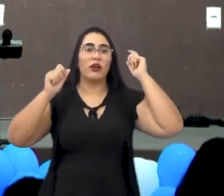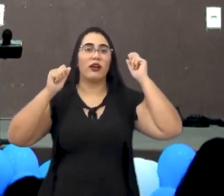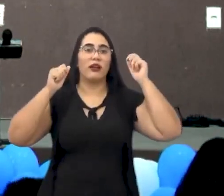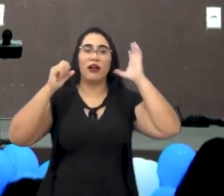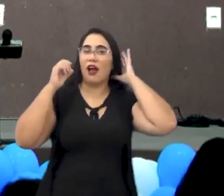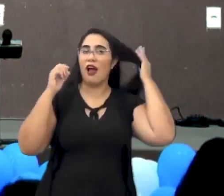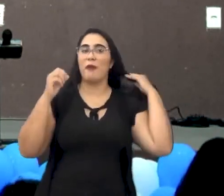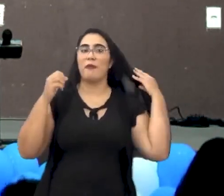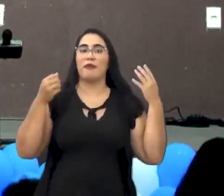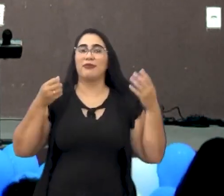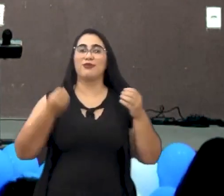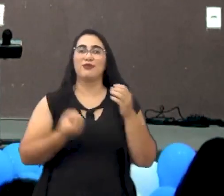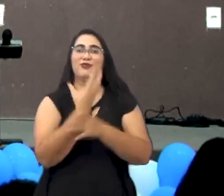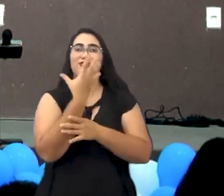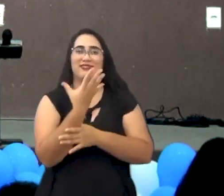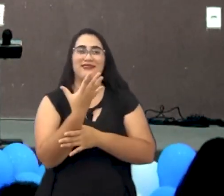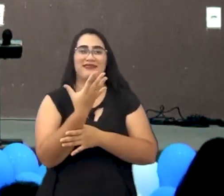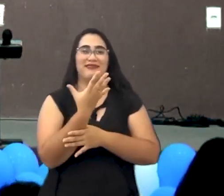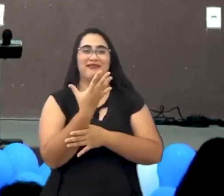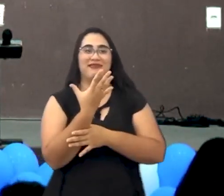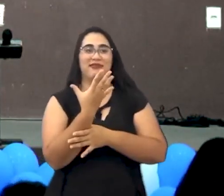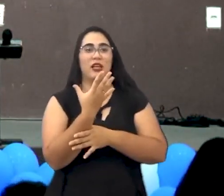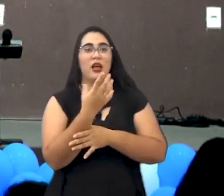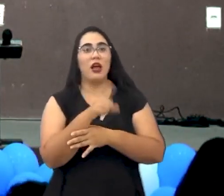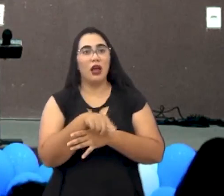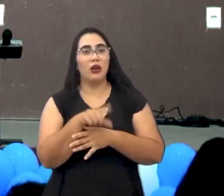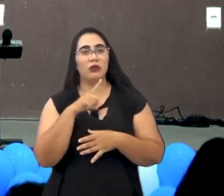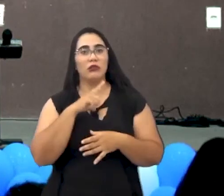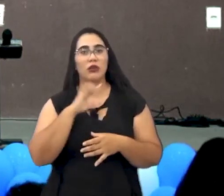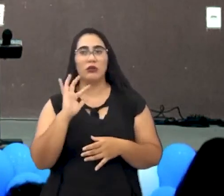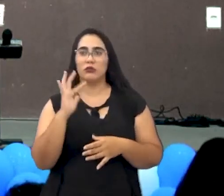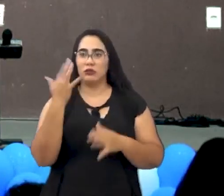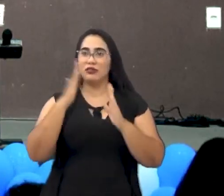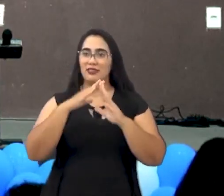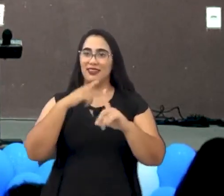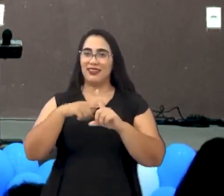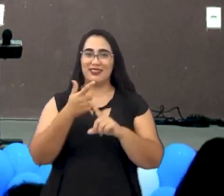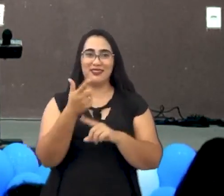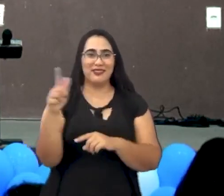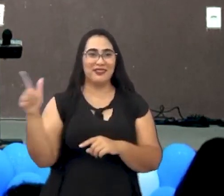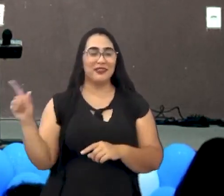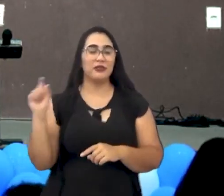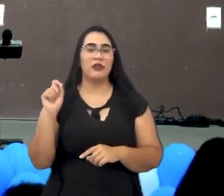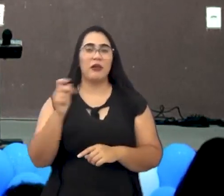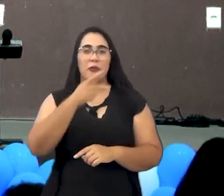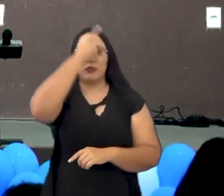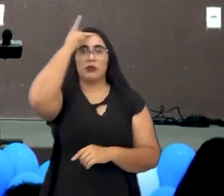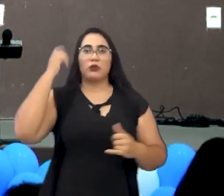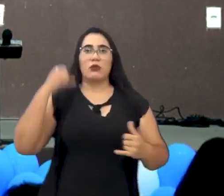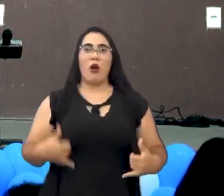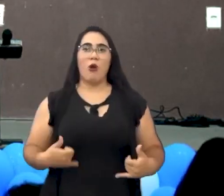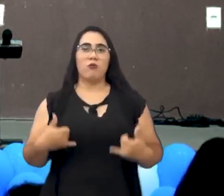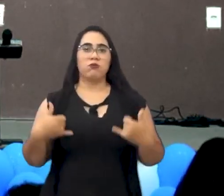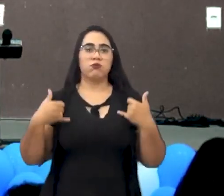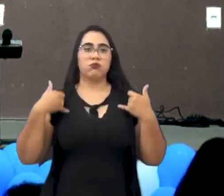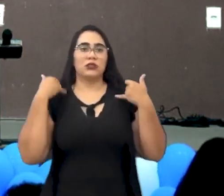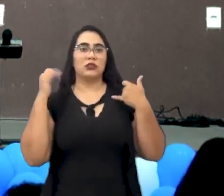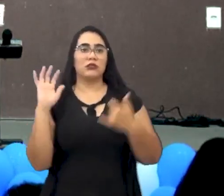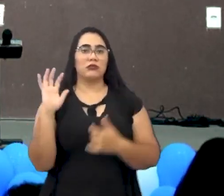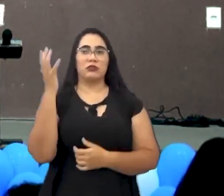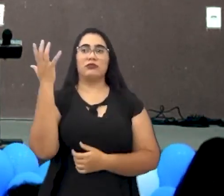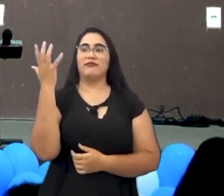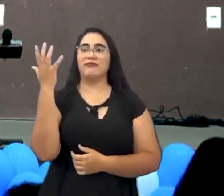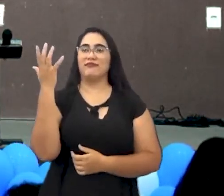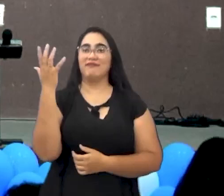Aí. Não é isso que a gente tem? Gente cheia de arrogância,